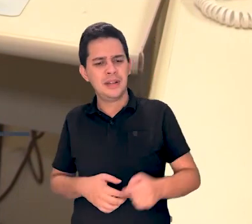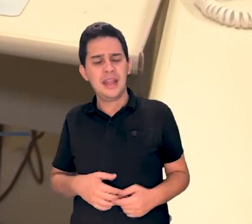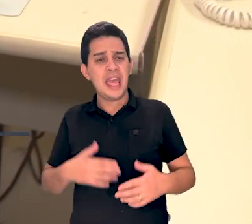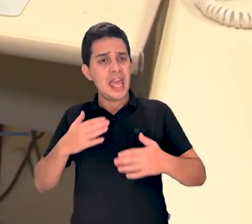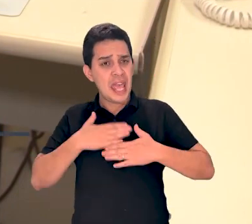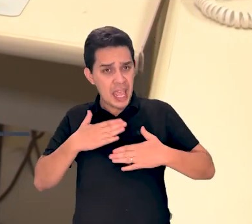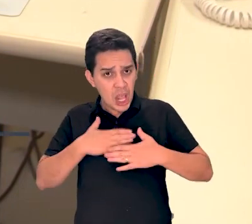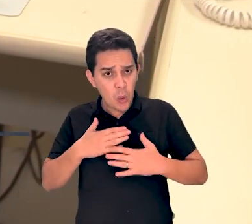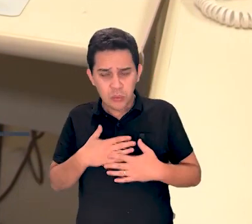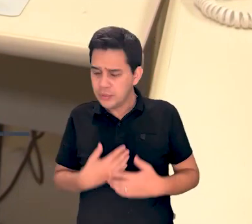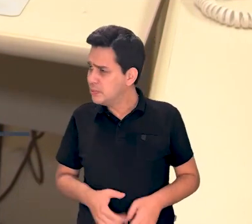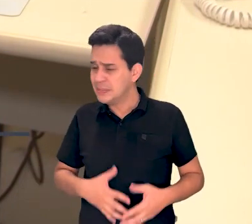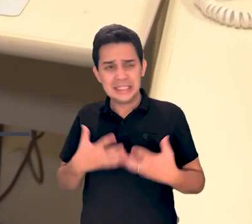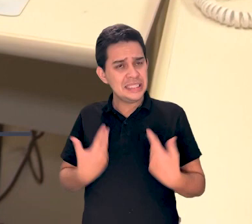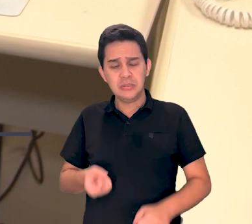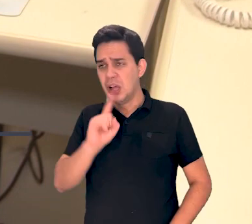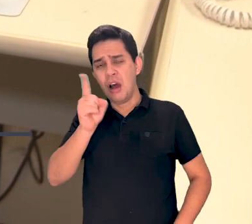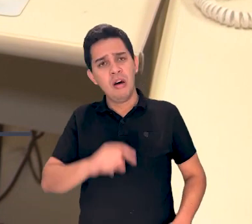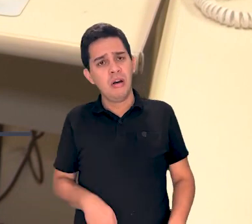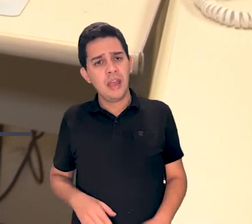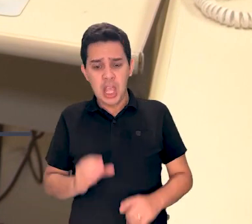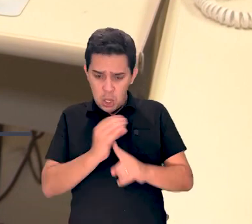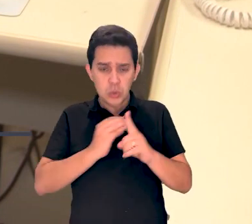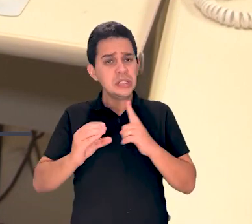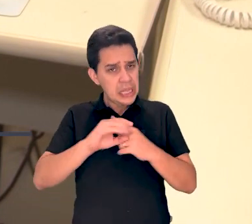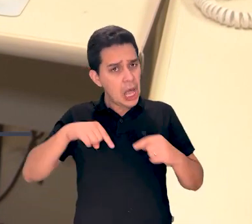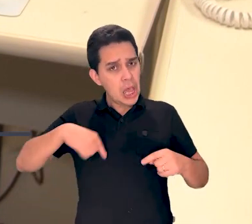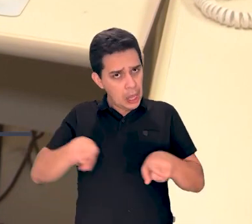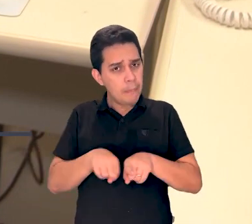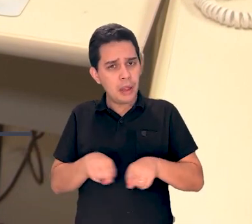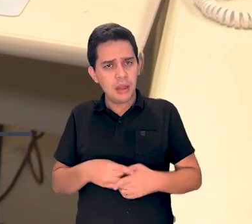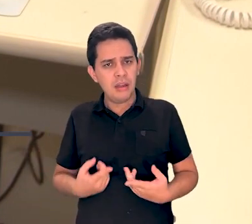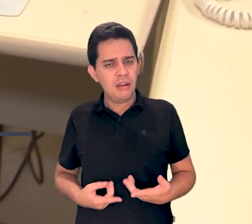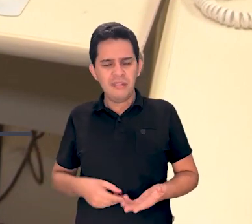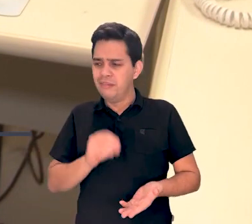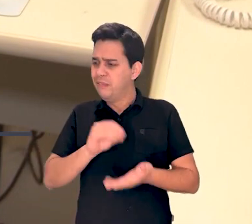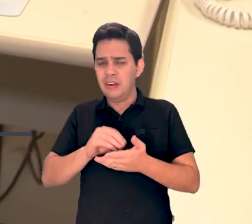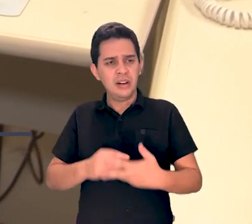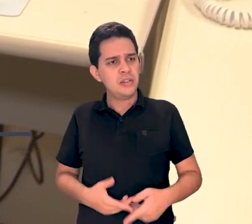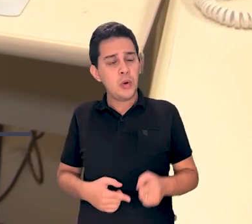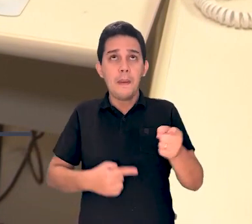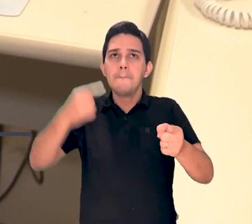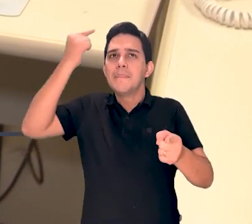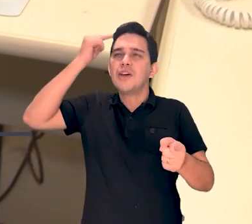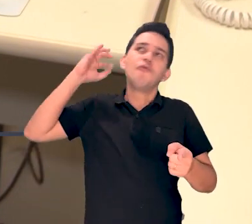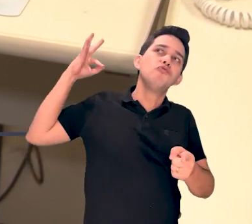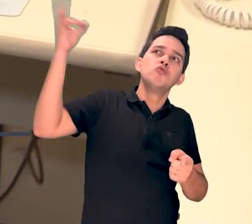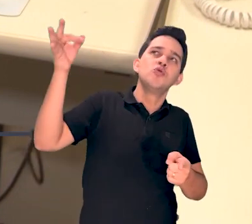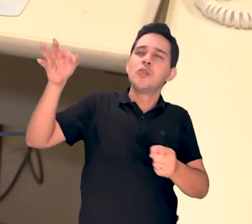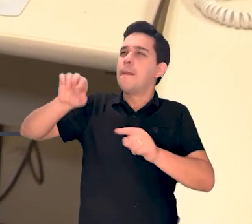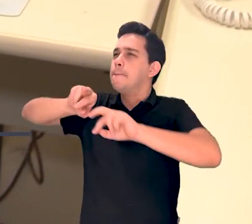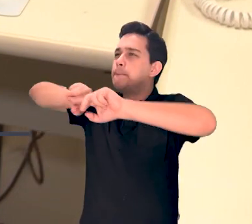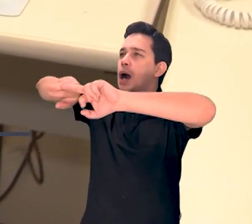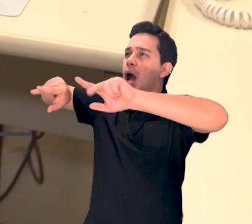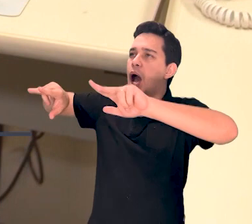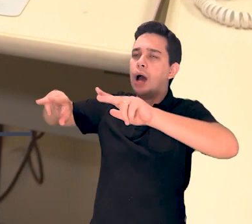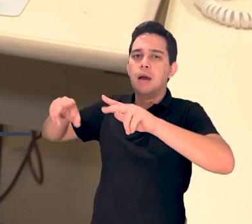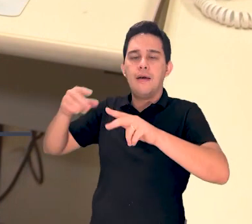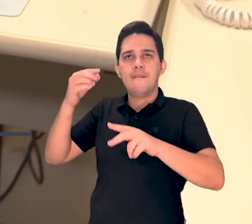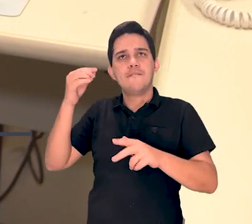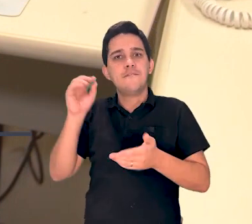como cidadão me sinto indignado e assim uma falta de visão a